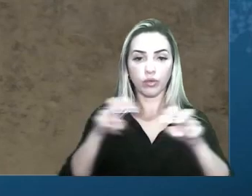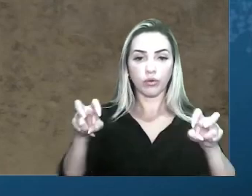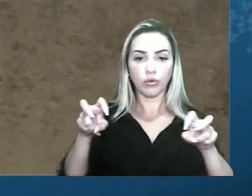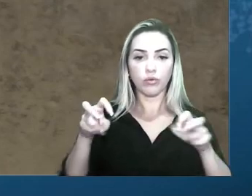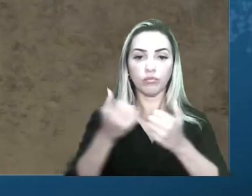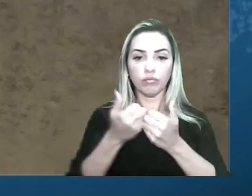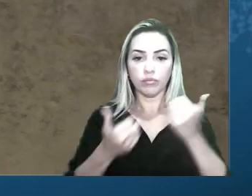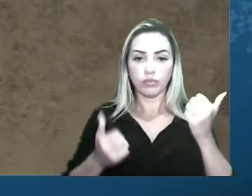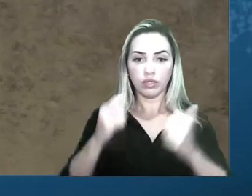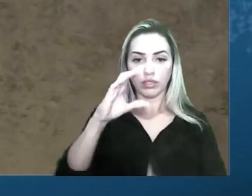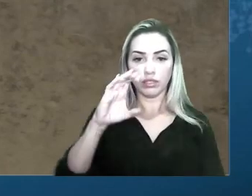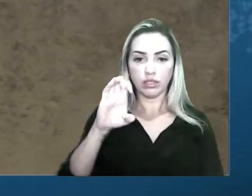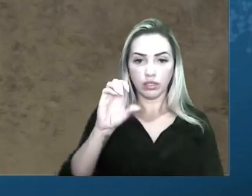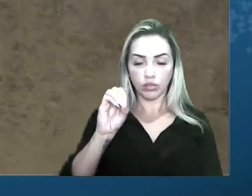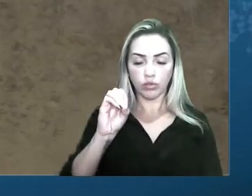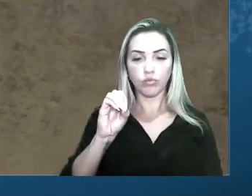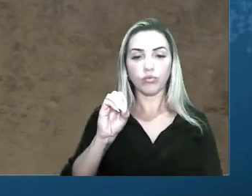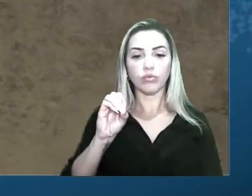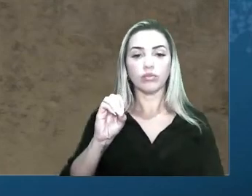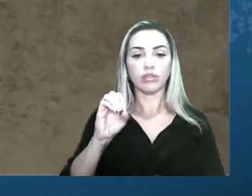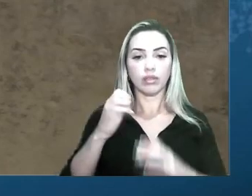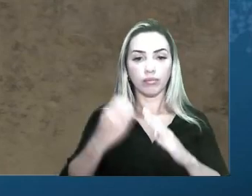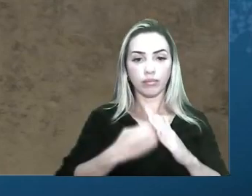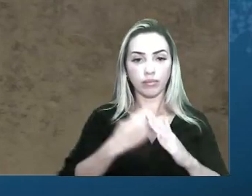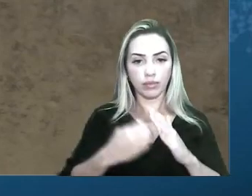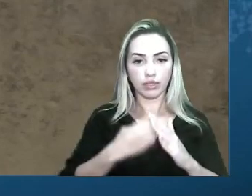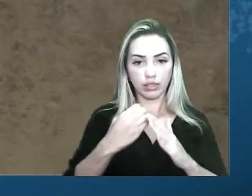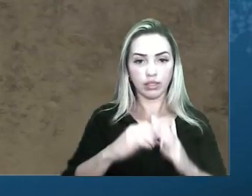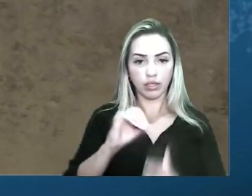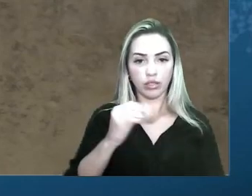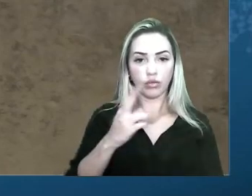Caring Cross, Boro Droplin.